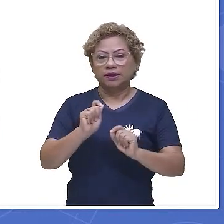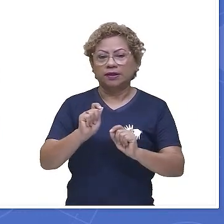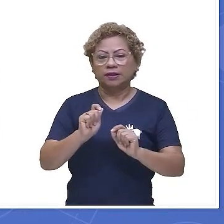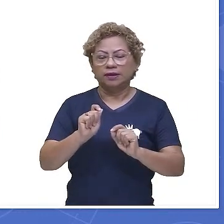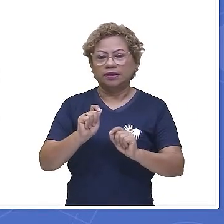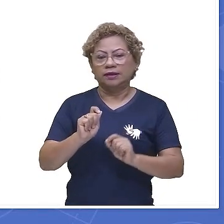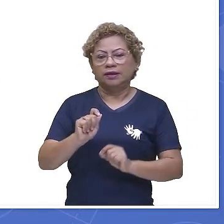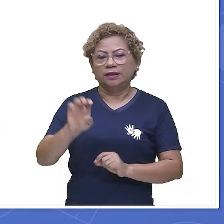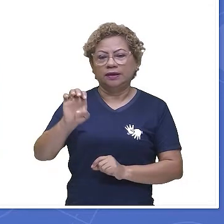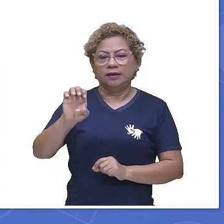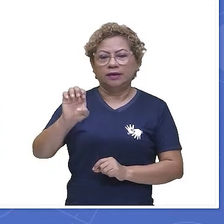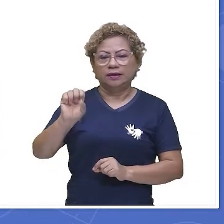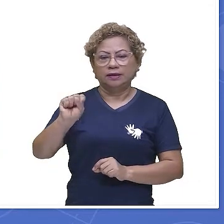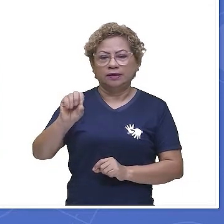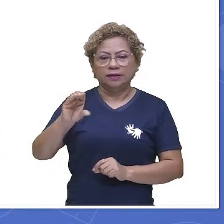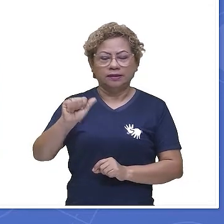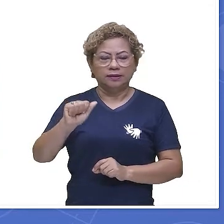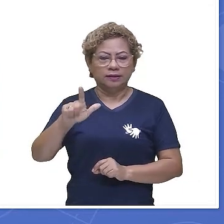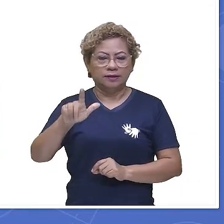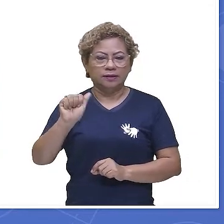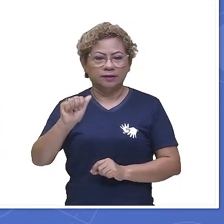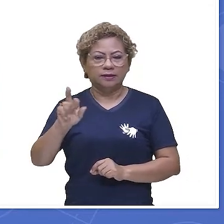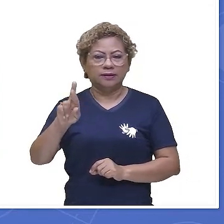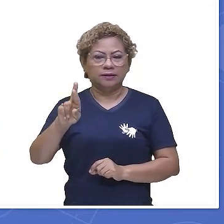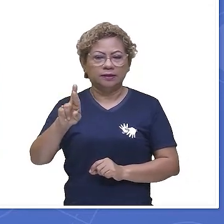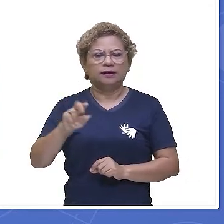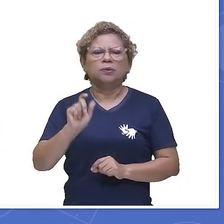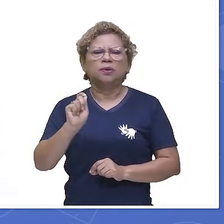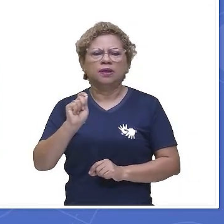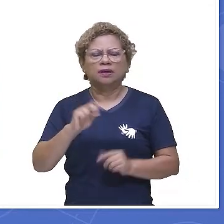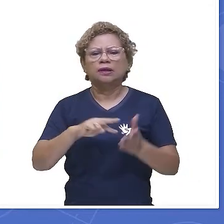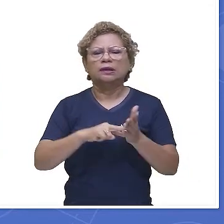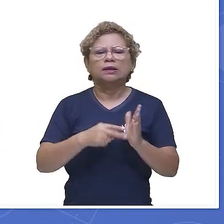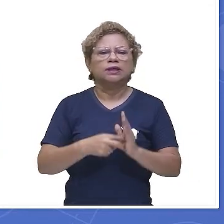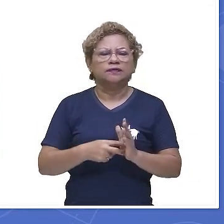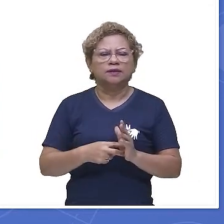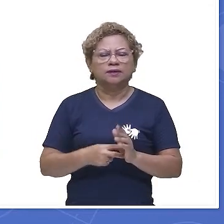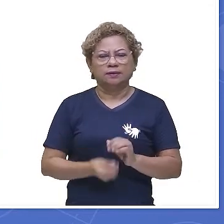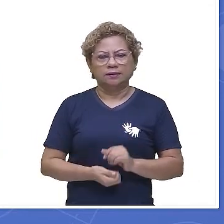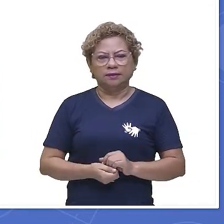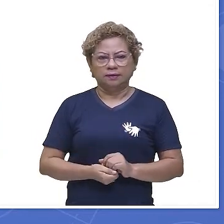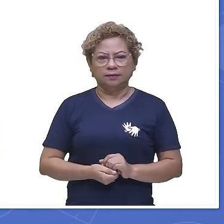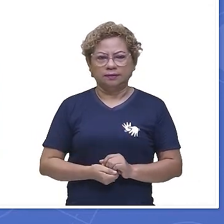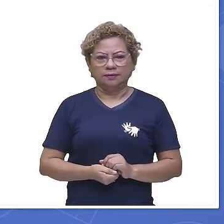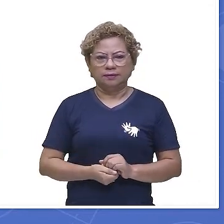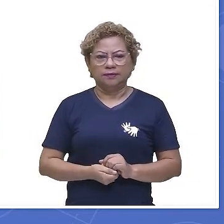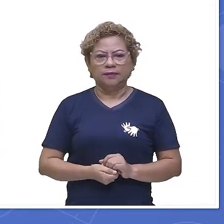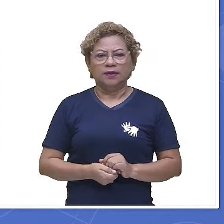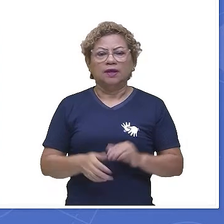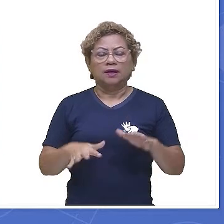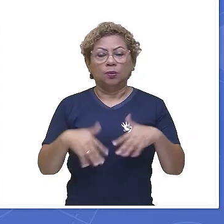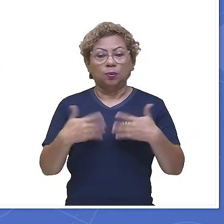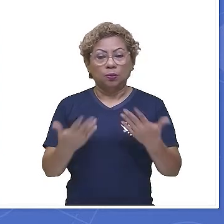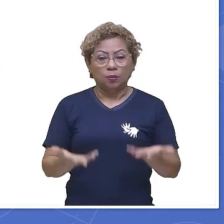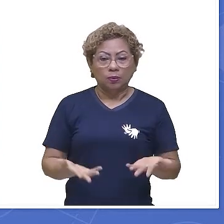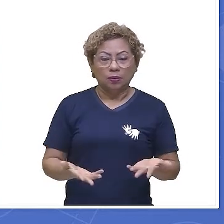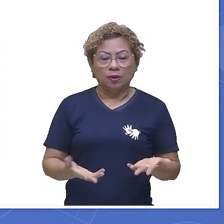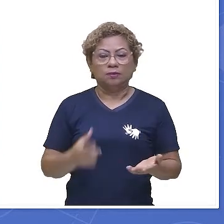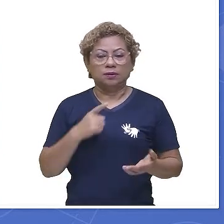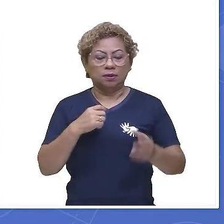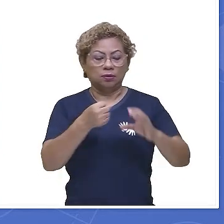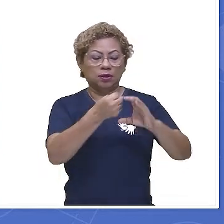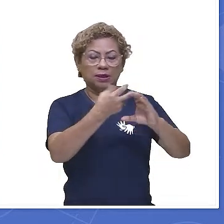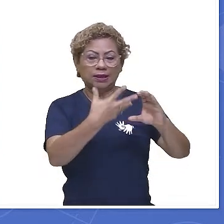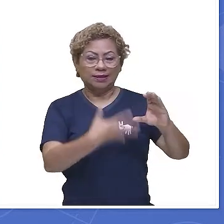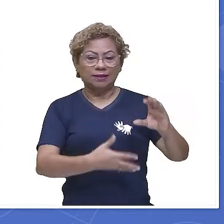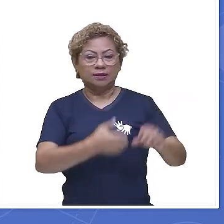Uma grandeza escalar é aquela que fica perfeitamente caracterizada quando eu tenho um